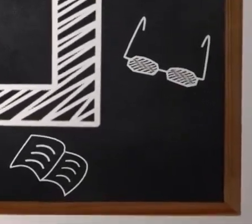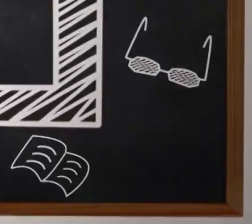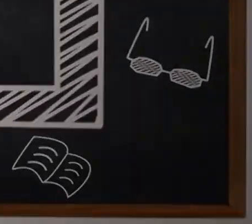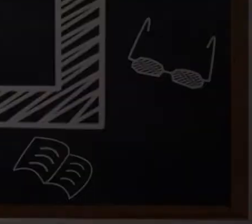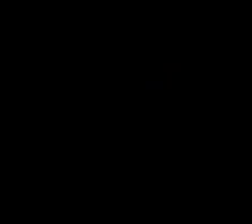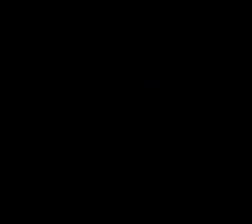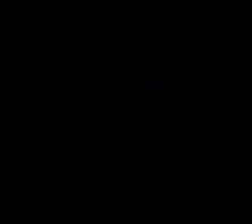a